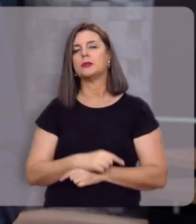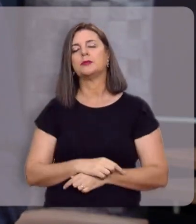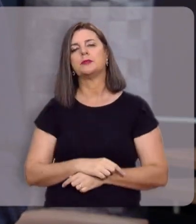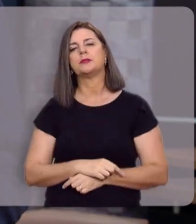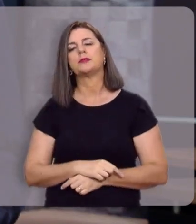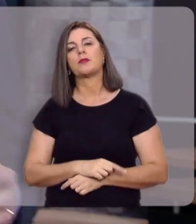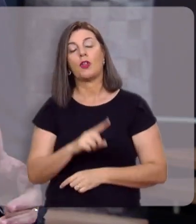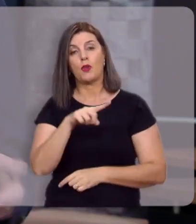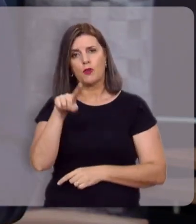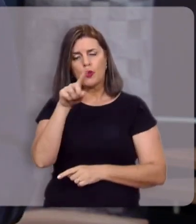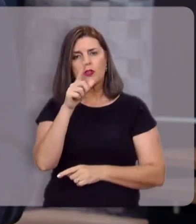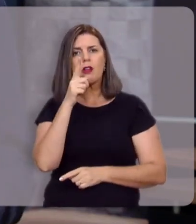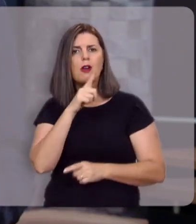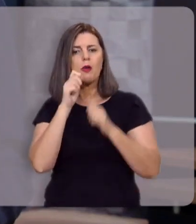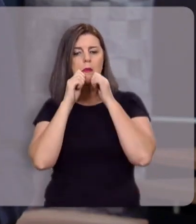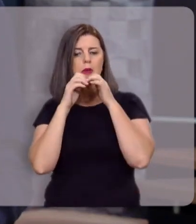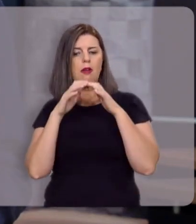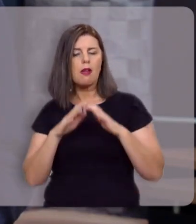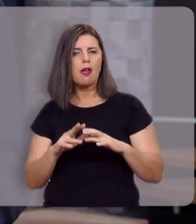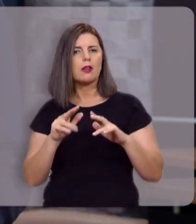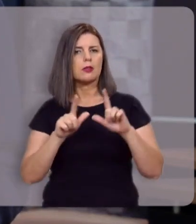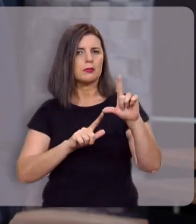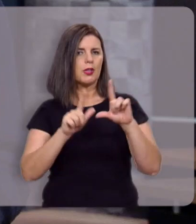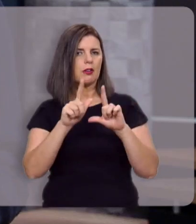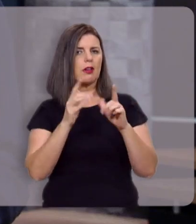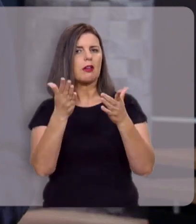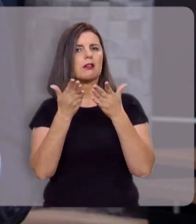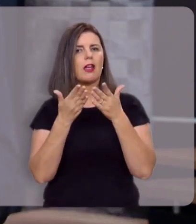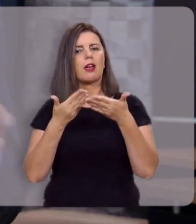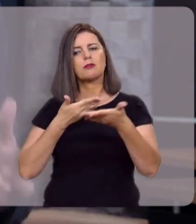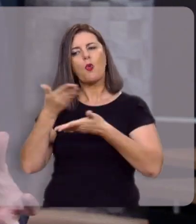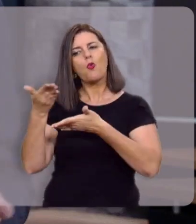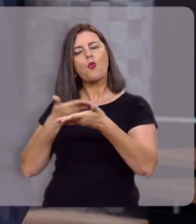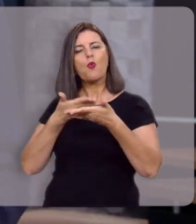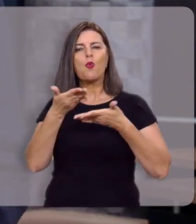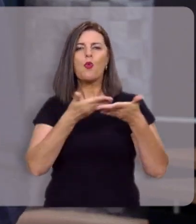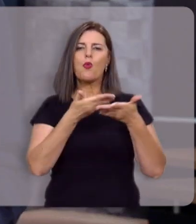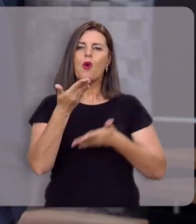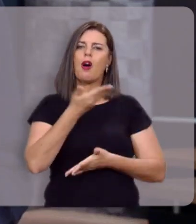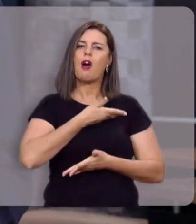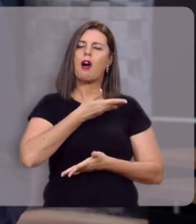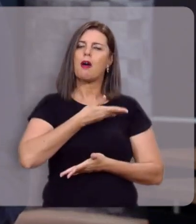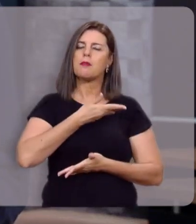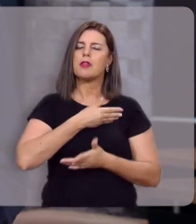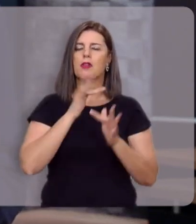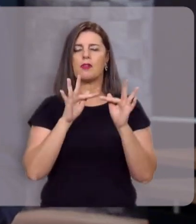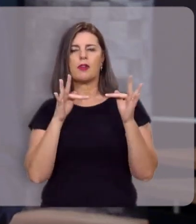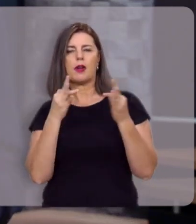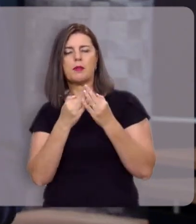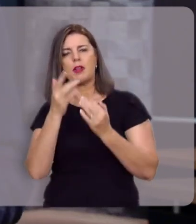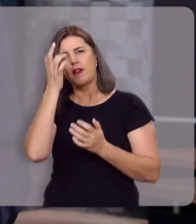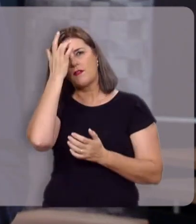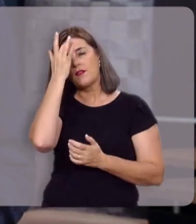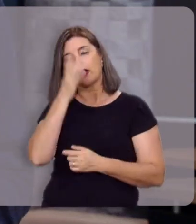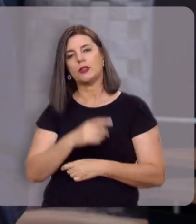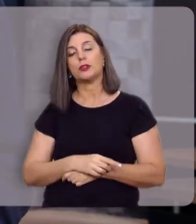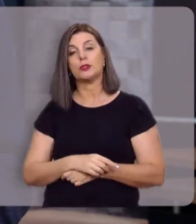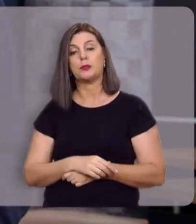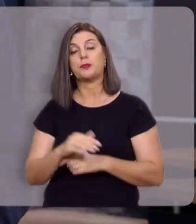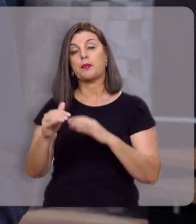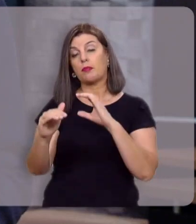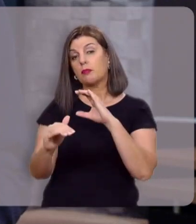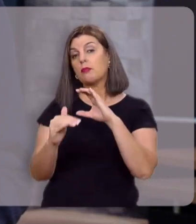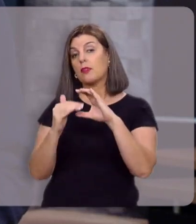dia a dia. Se você foi abençoado por esse programa e quer compartilhar com seus amigos e parentes, é muito fácil de